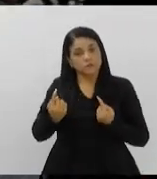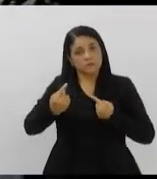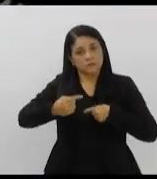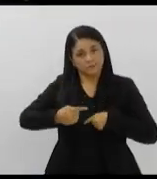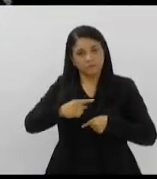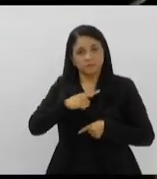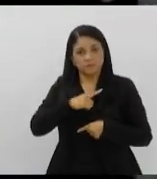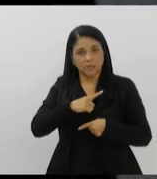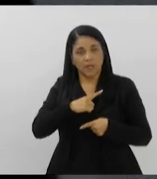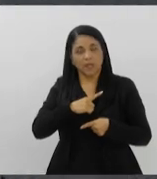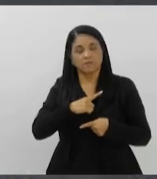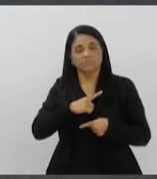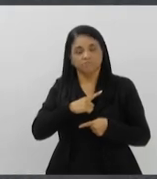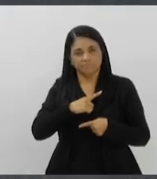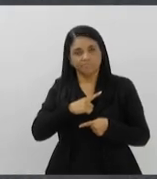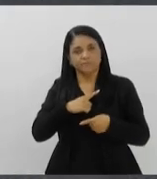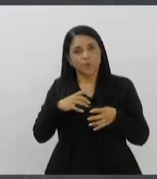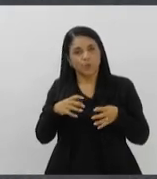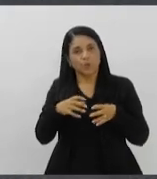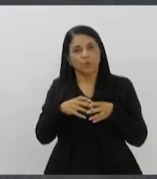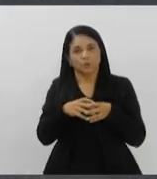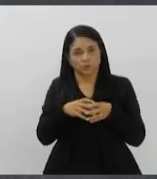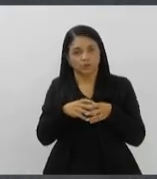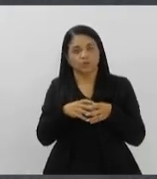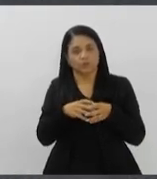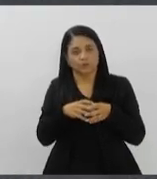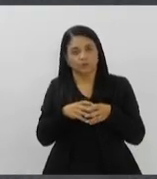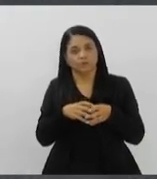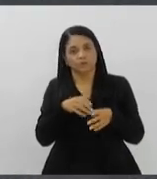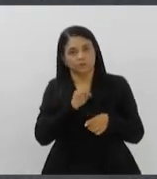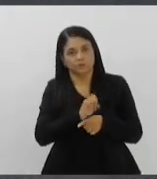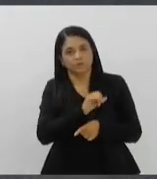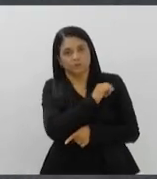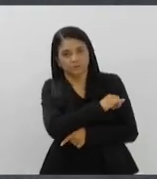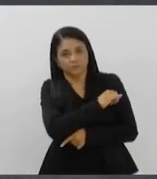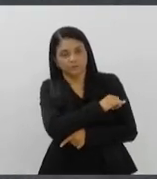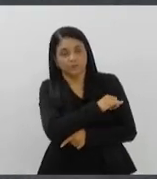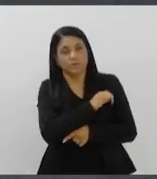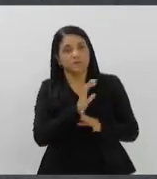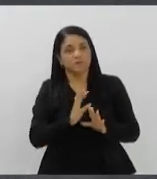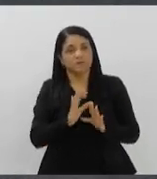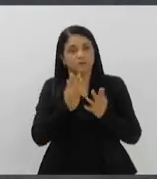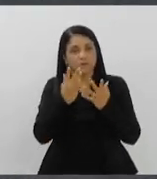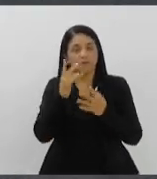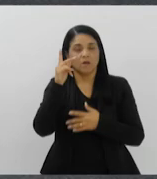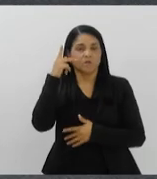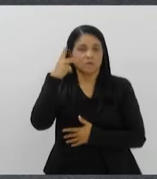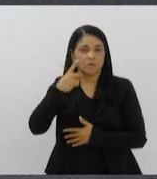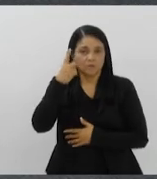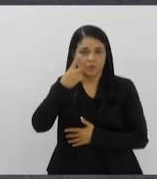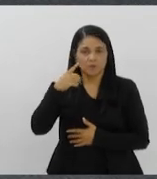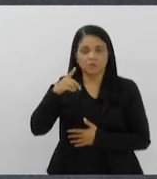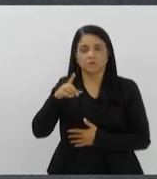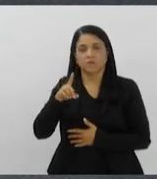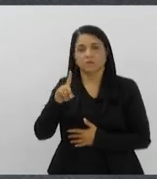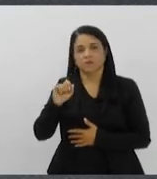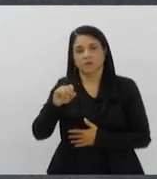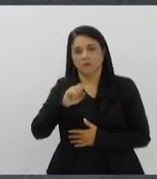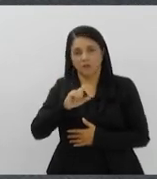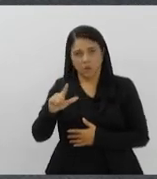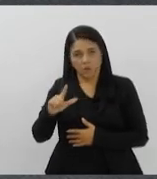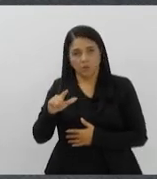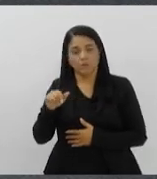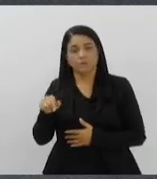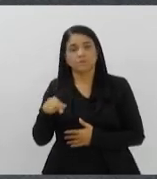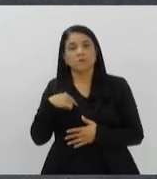que o conjunto tem aqui no Estado do Rio de Janeiro. Então, saudar mais uma vez o deputado Daniel Librelon, dizer que